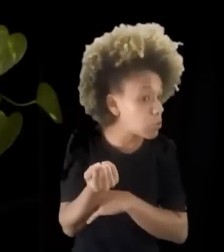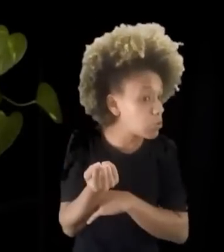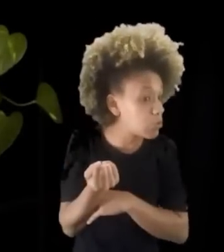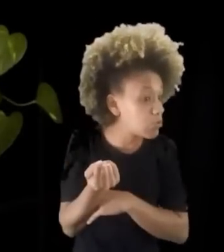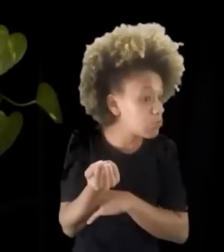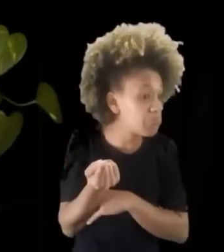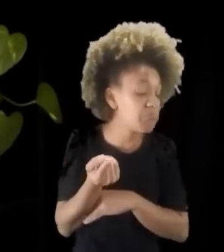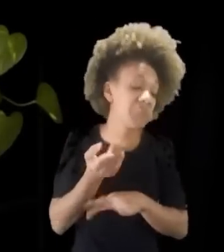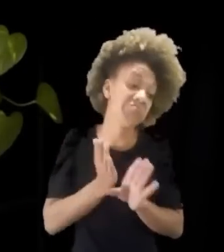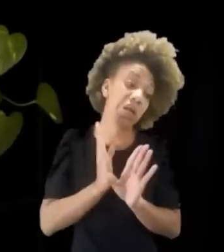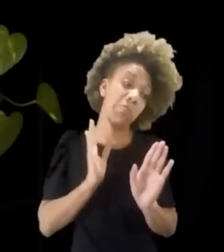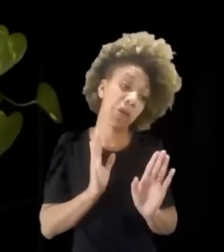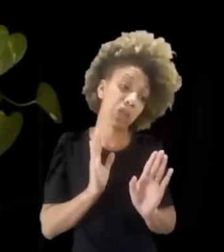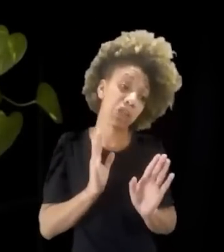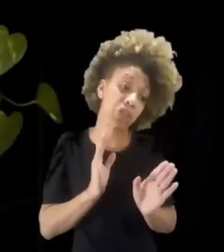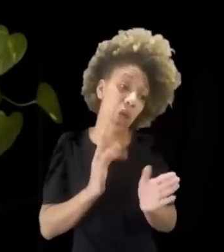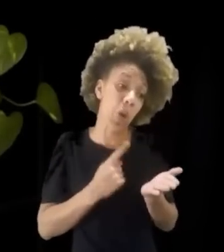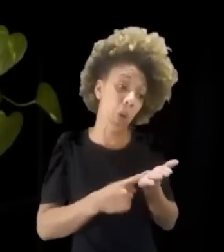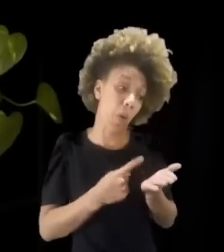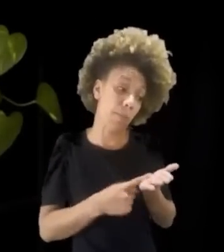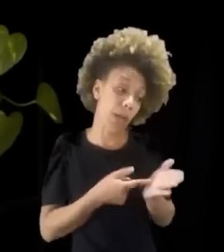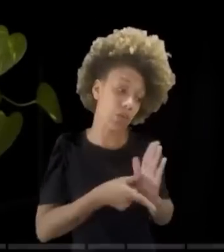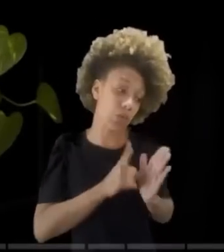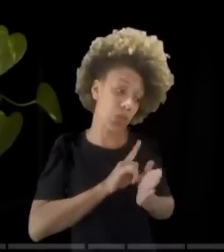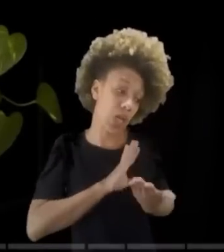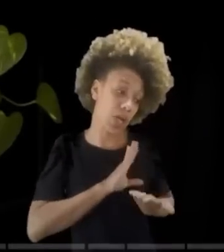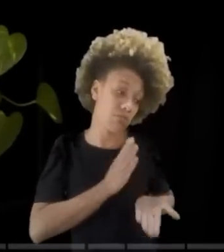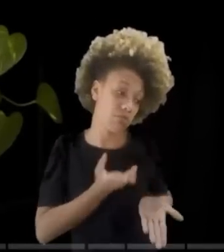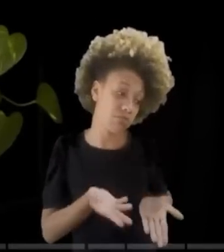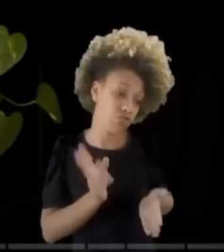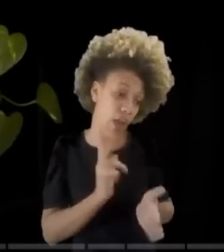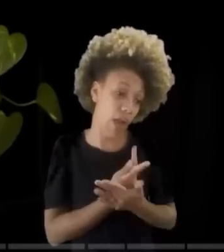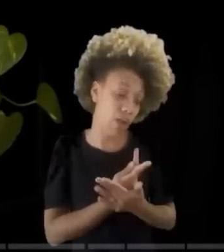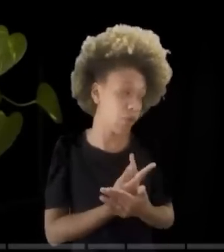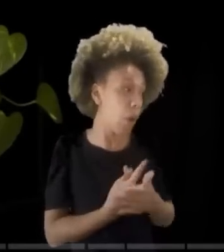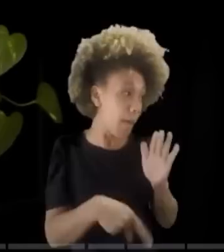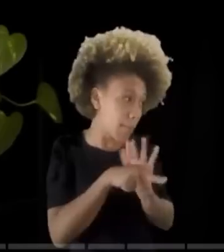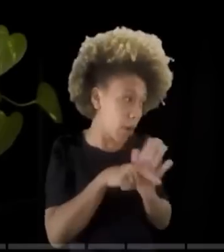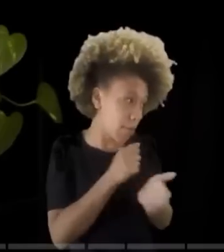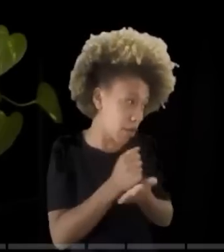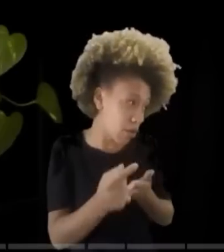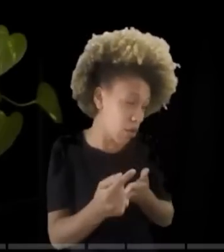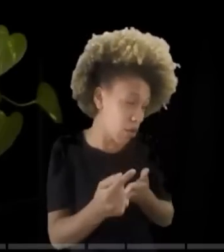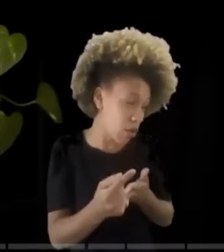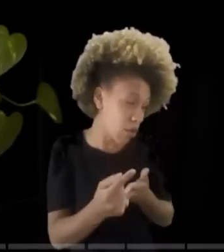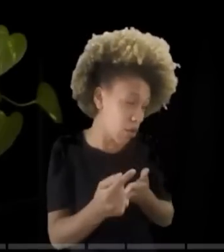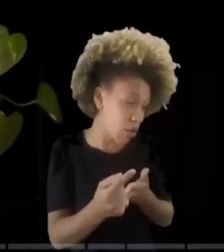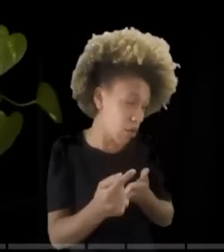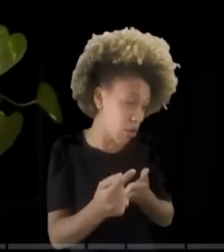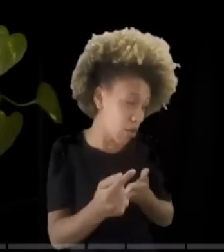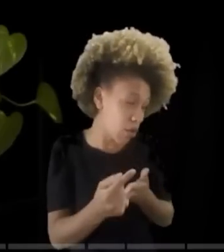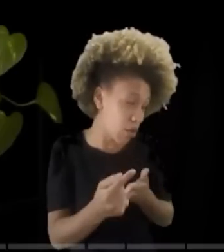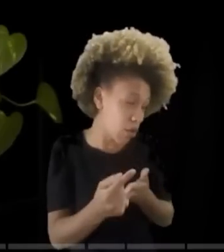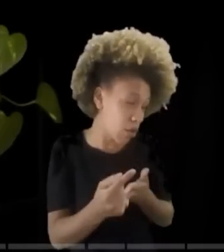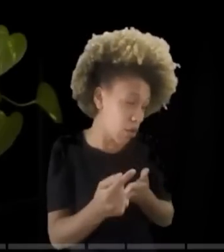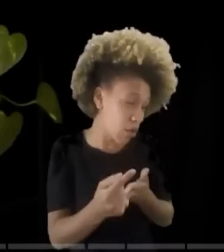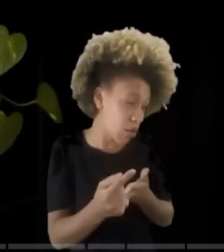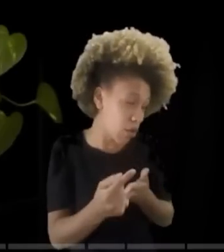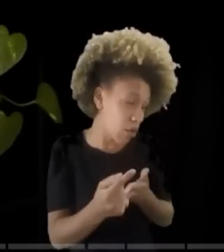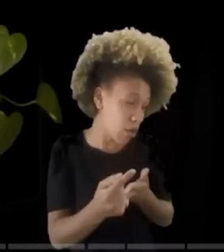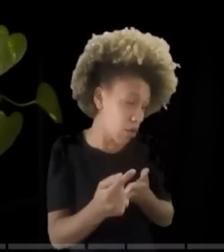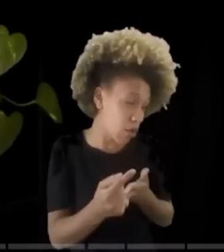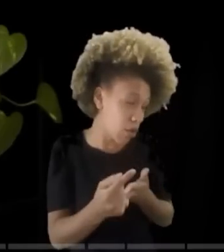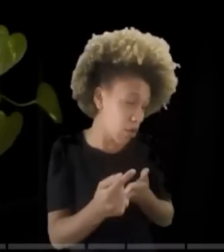um outro é um outro de repente eu tô fazendo o mesmo esquema que eu tava Será Que Será que o próprio aplicativo não começou com esse pensamento não tem diferença cara porque